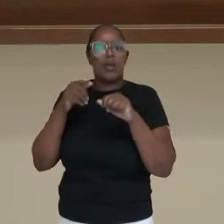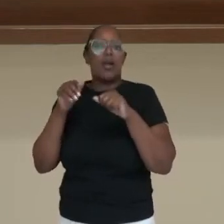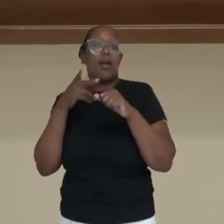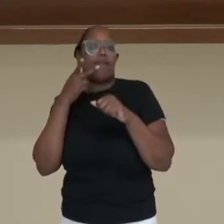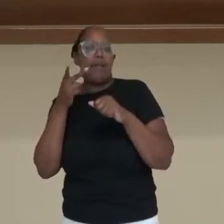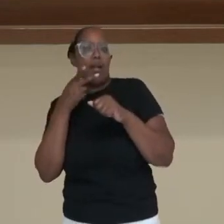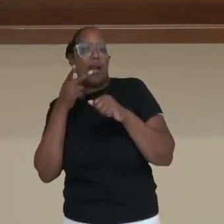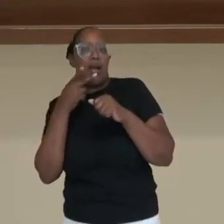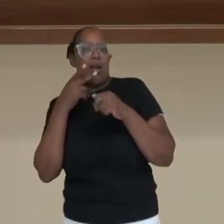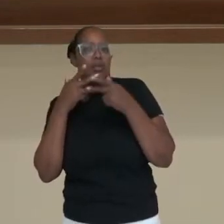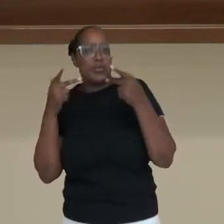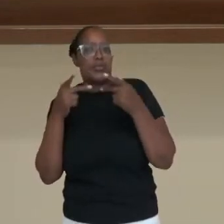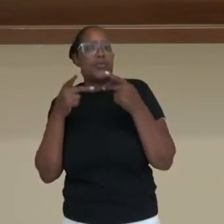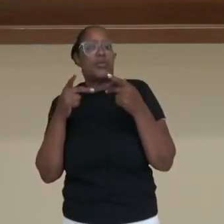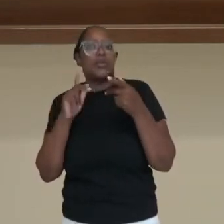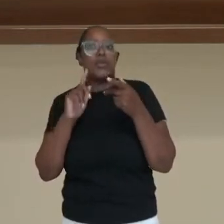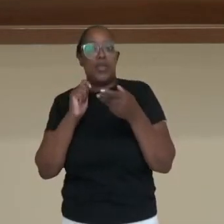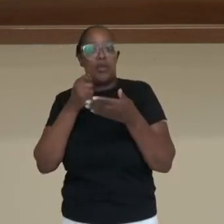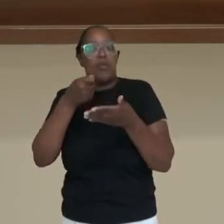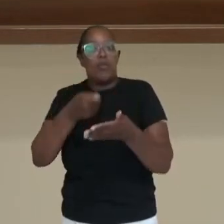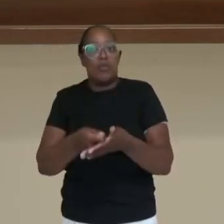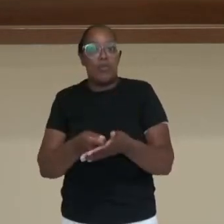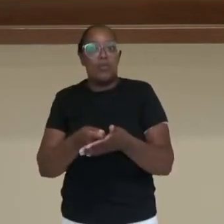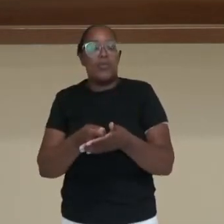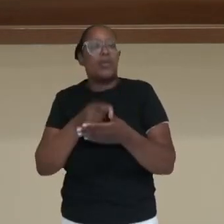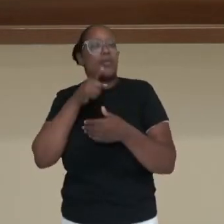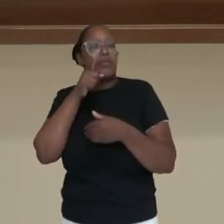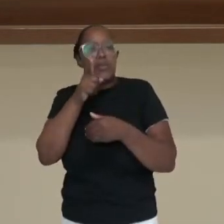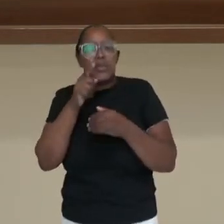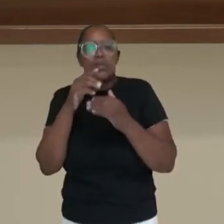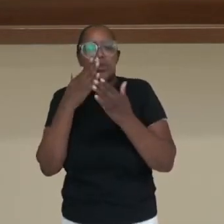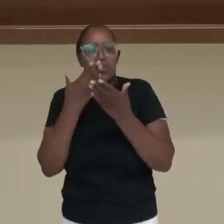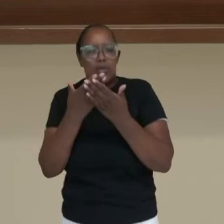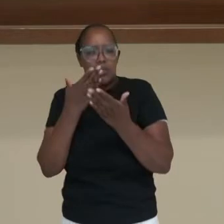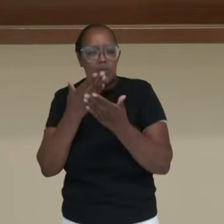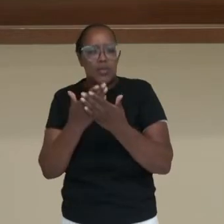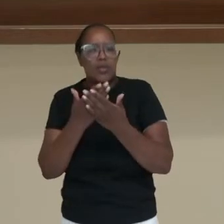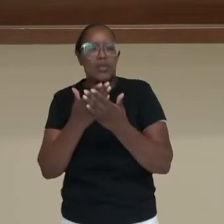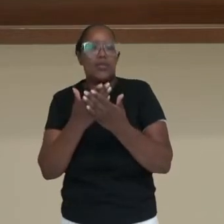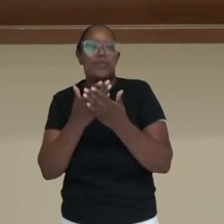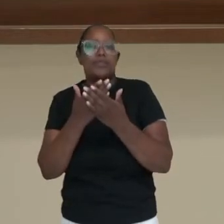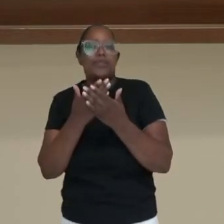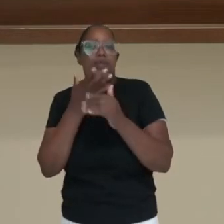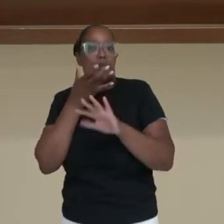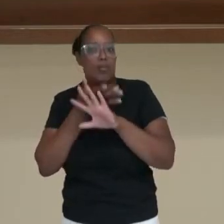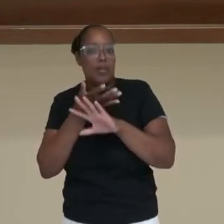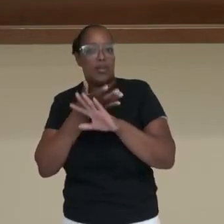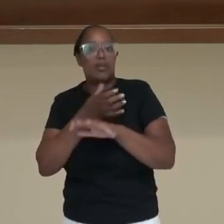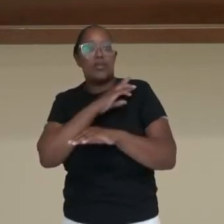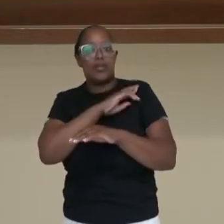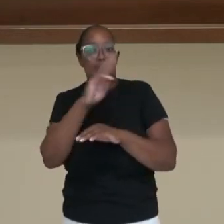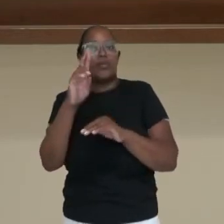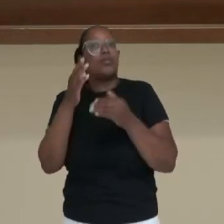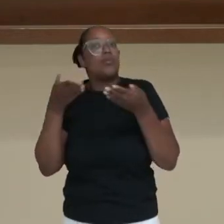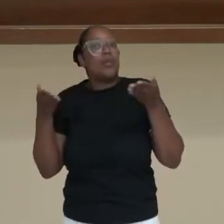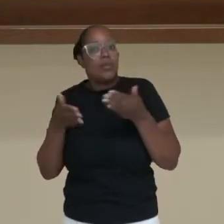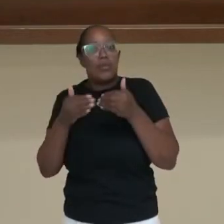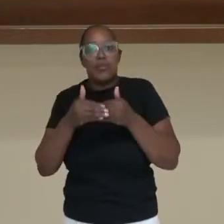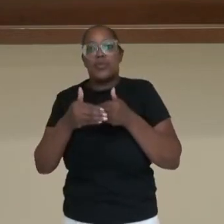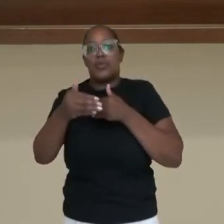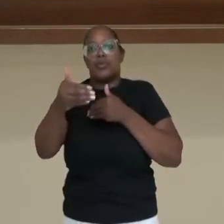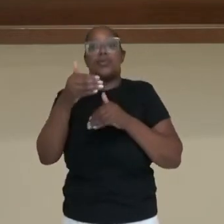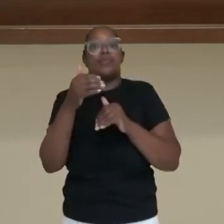a mim, certo? Então você, estudante de ensino religioso, já está ligado como funcionam essas coisas. Vamos continuar